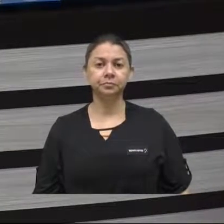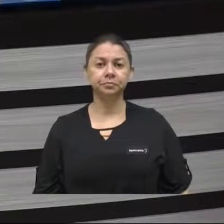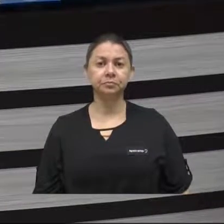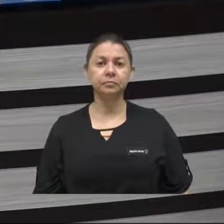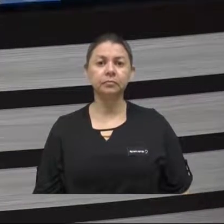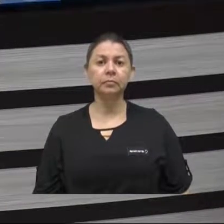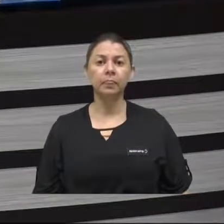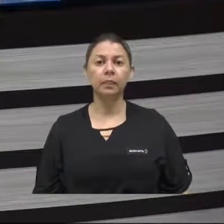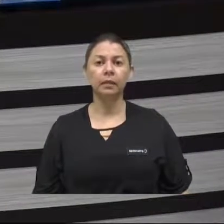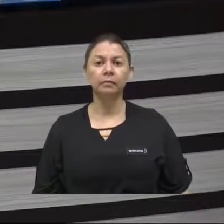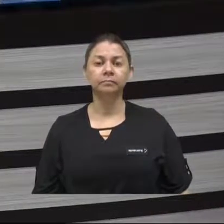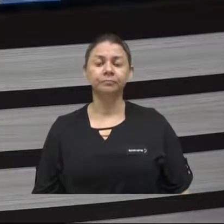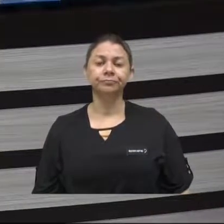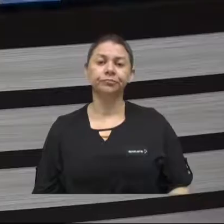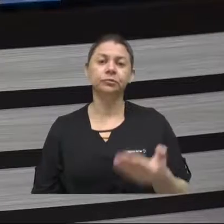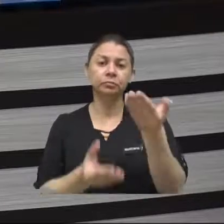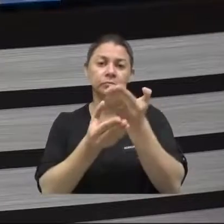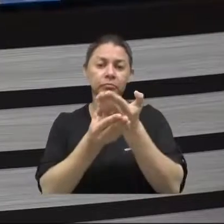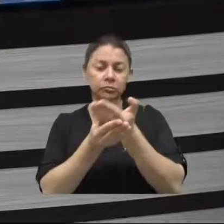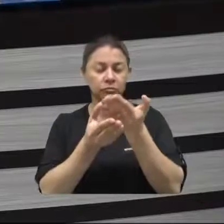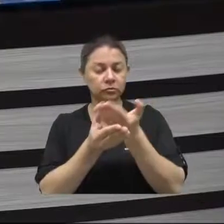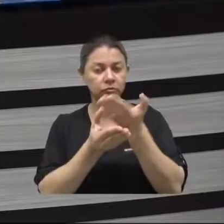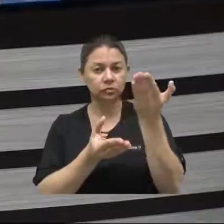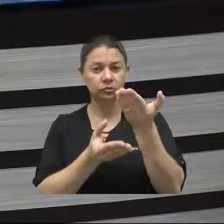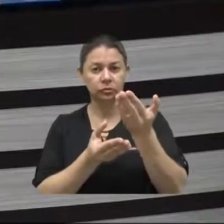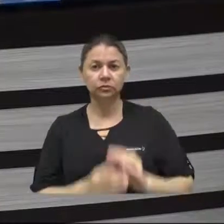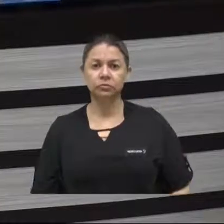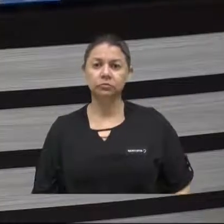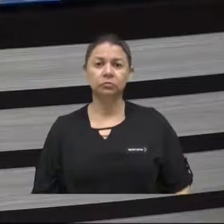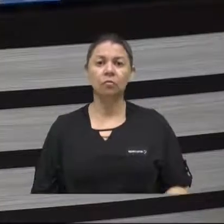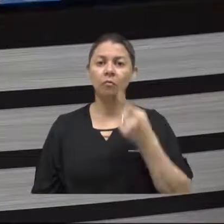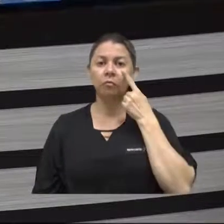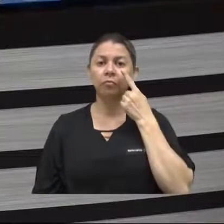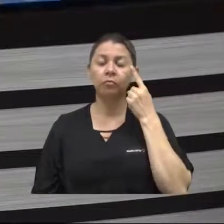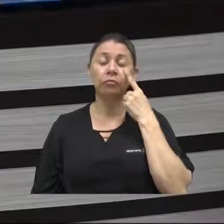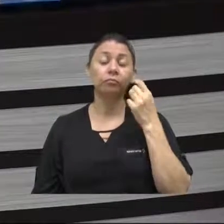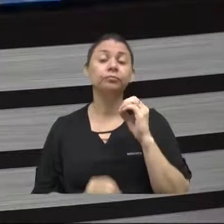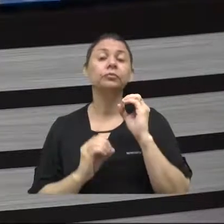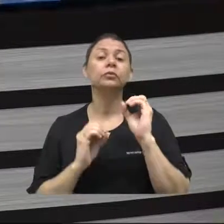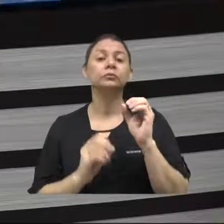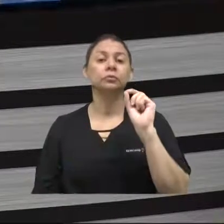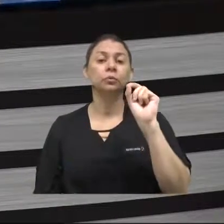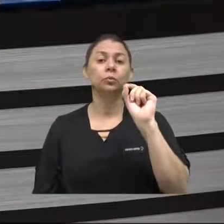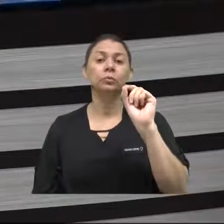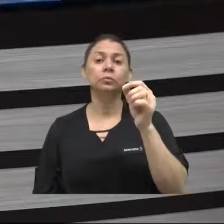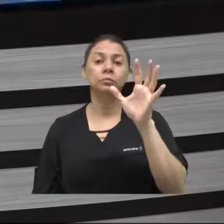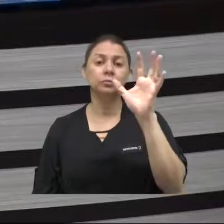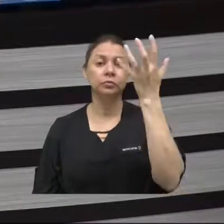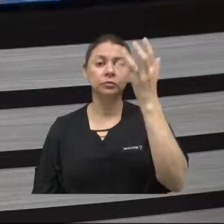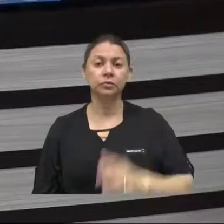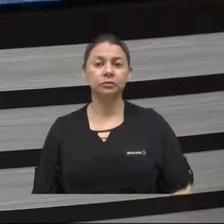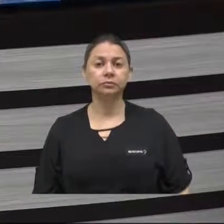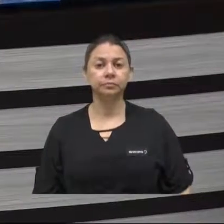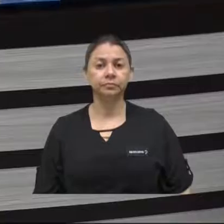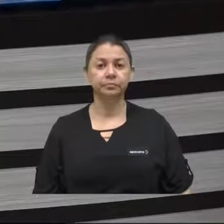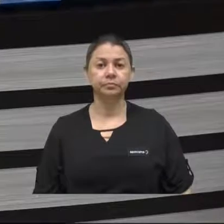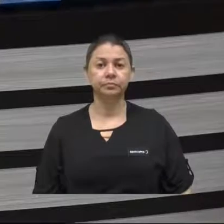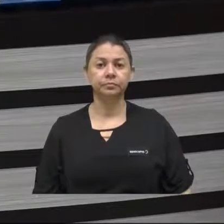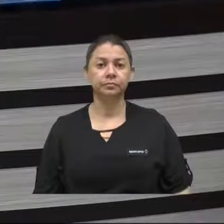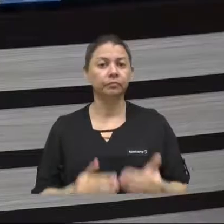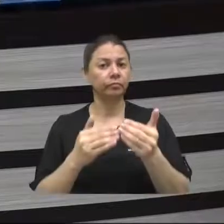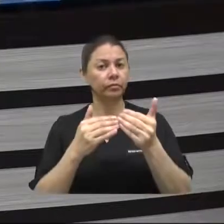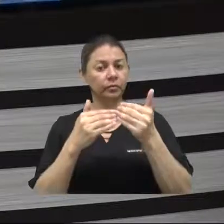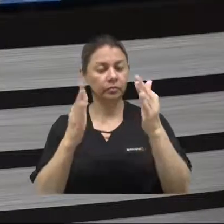uma sindicância e veja o que pode ser feito. Tá certo? Eu reabro a sessão e solicito aos